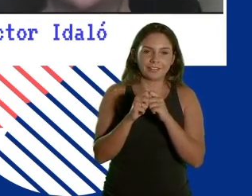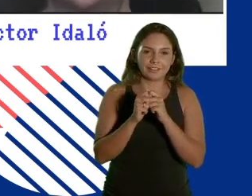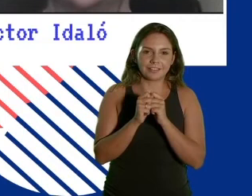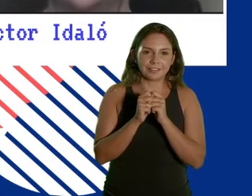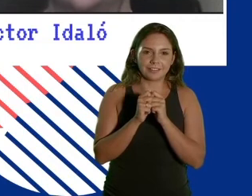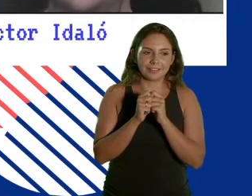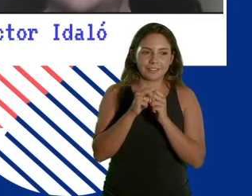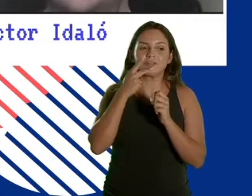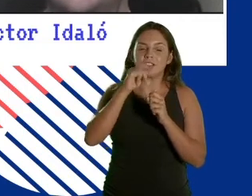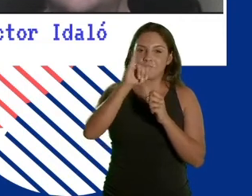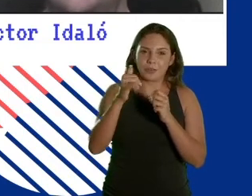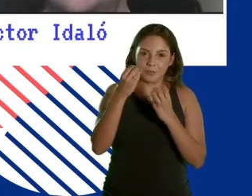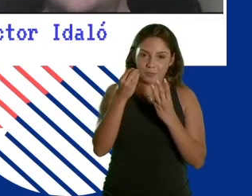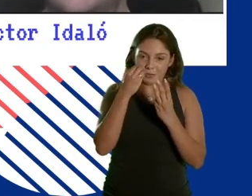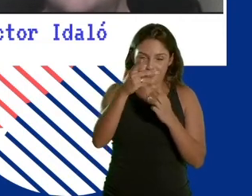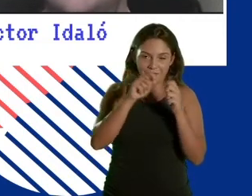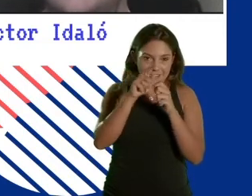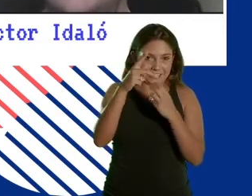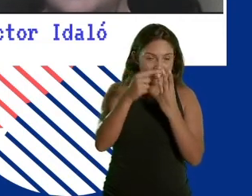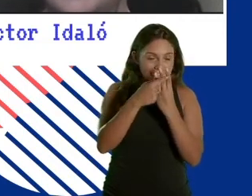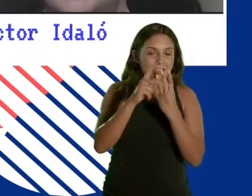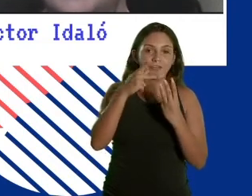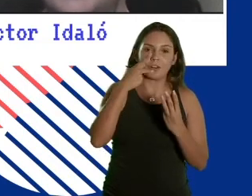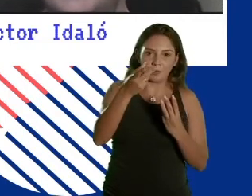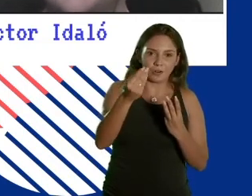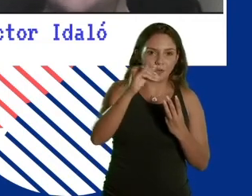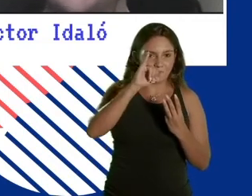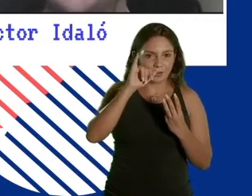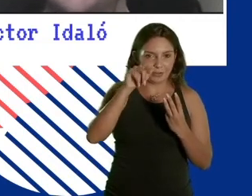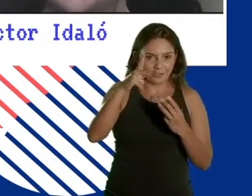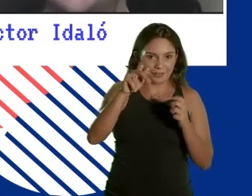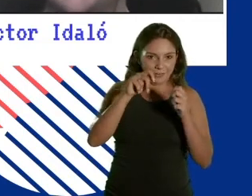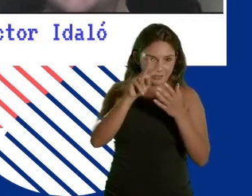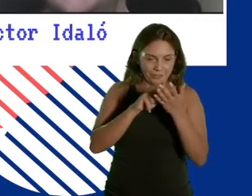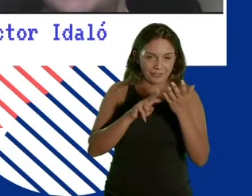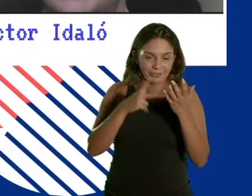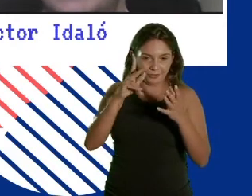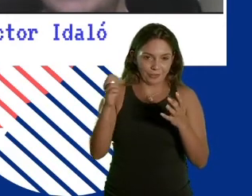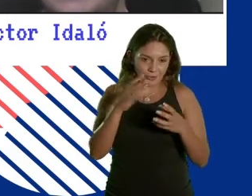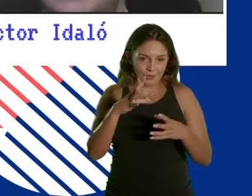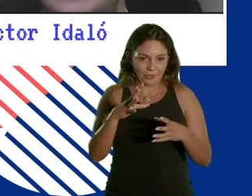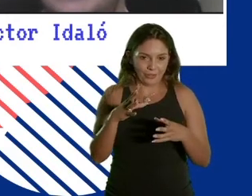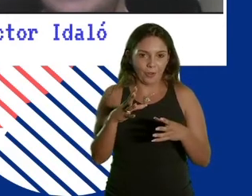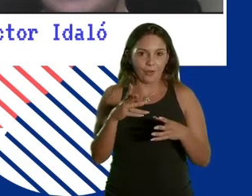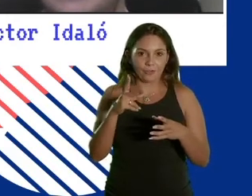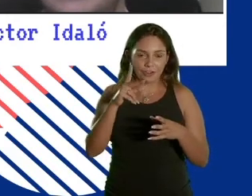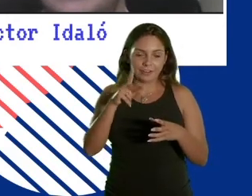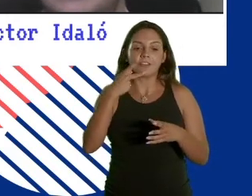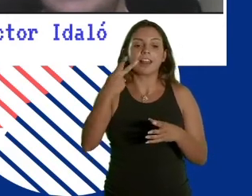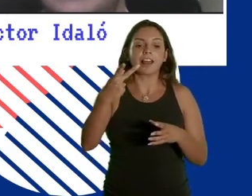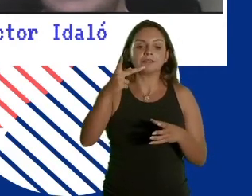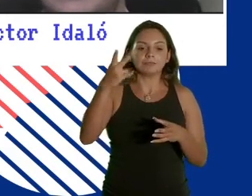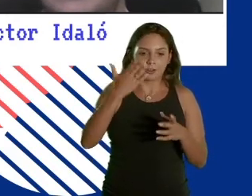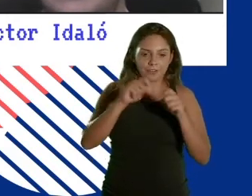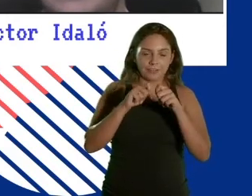Eu já tive a oportunidade de ver a senhora fazer esses repentes muito melhor do que a senhora ler, porque é uma coisa nossa, inédita, exclusiva para